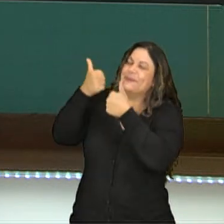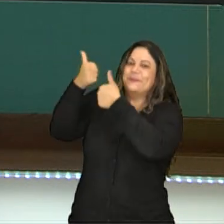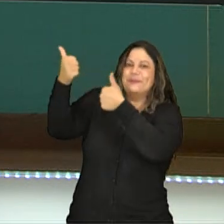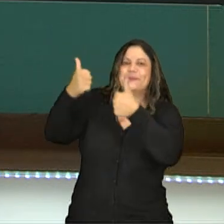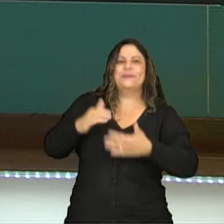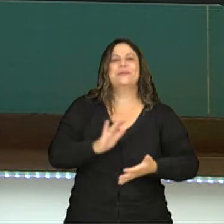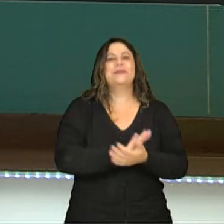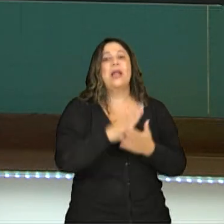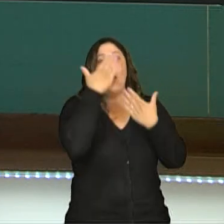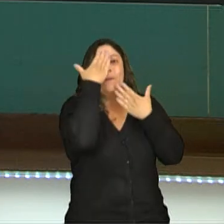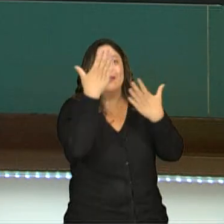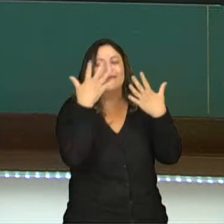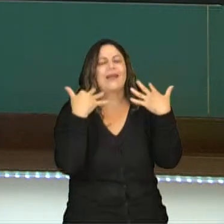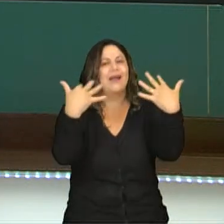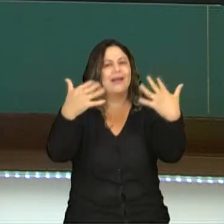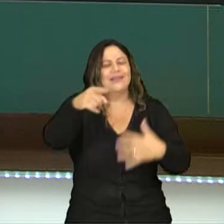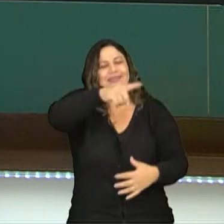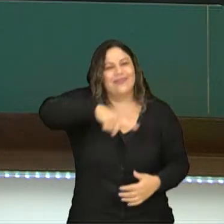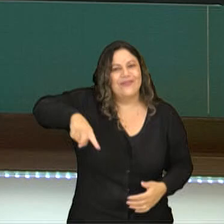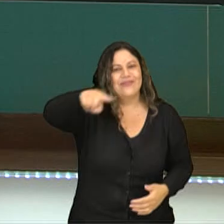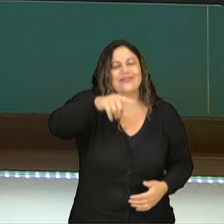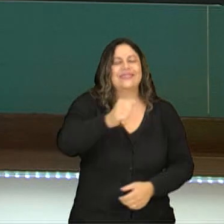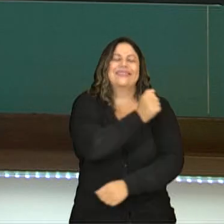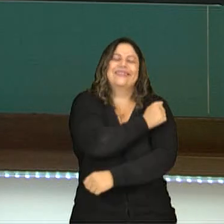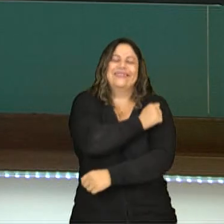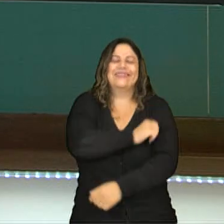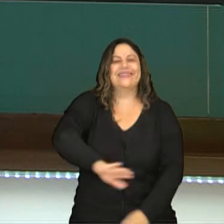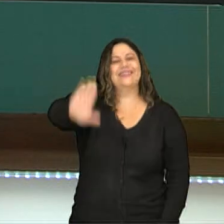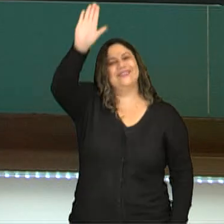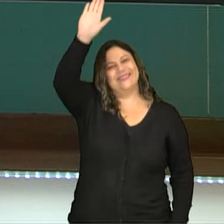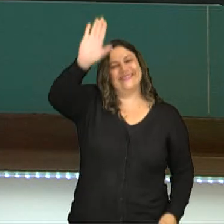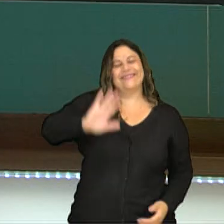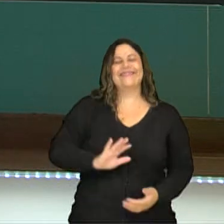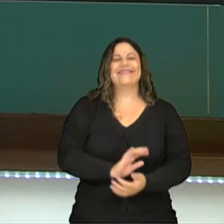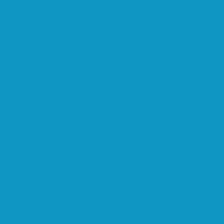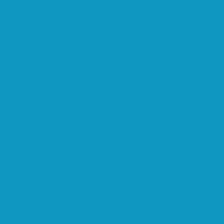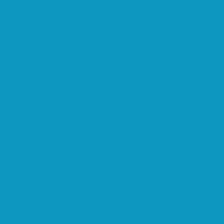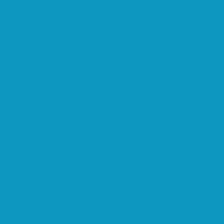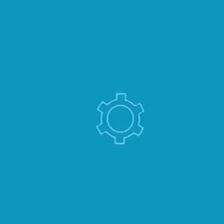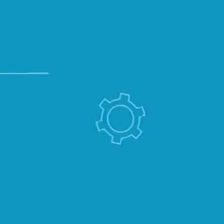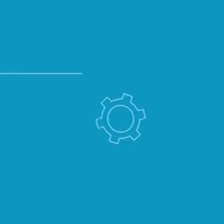Obrigada, professores. Obrigada, estudantes. E até a próxima. Tchau, tchau.